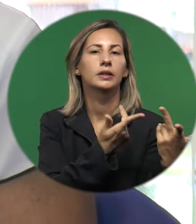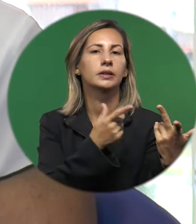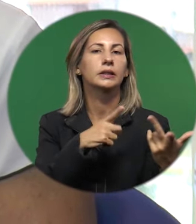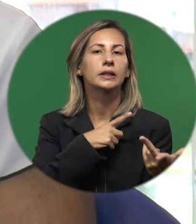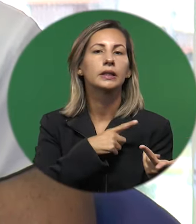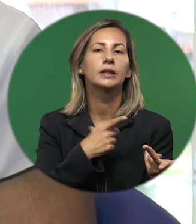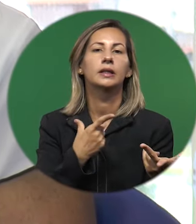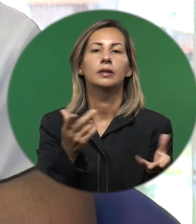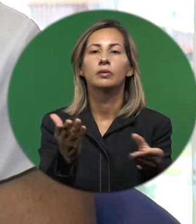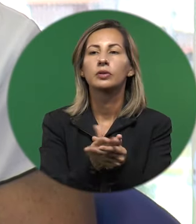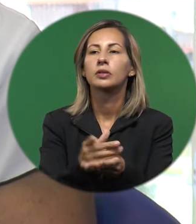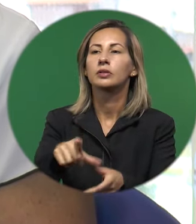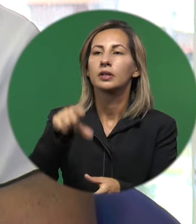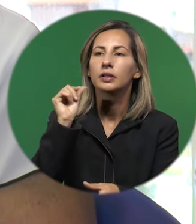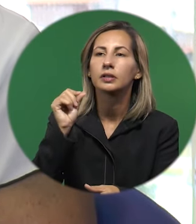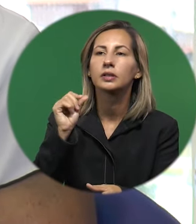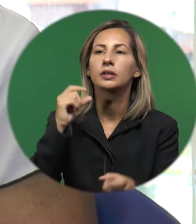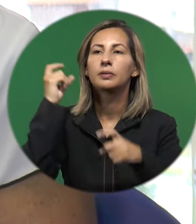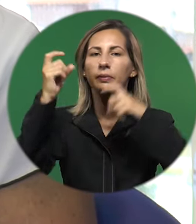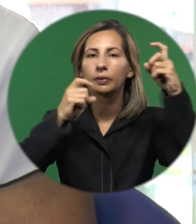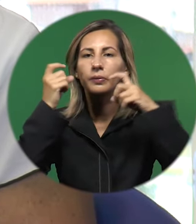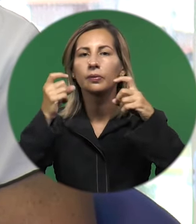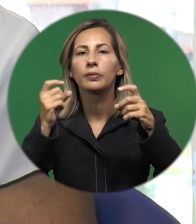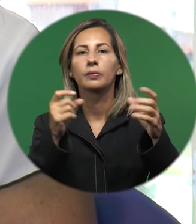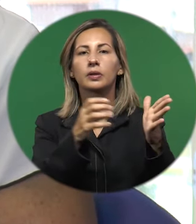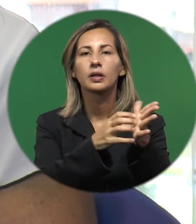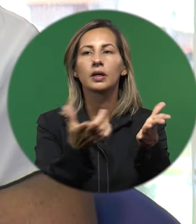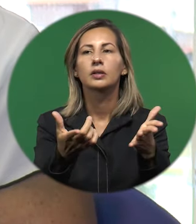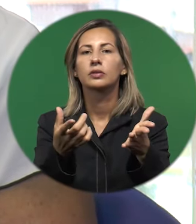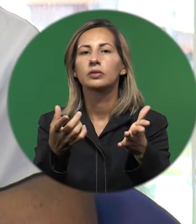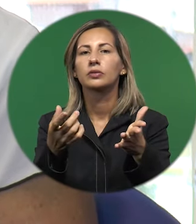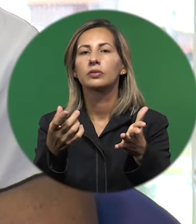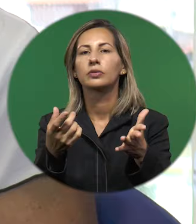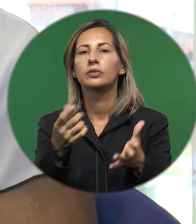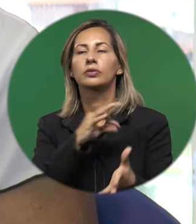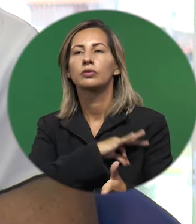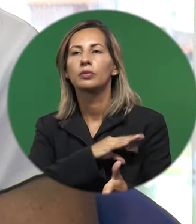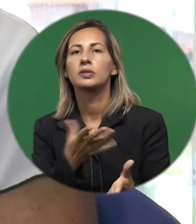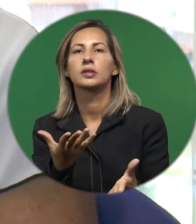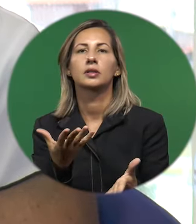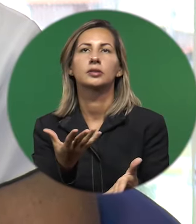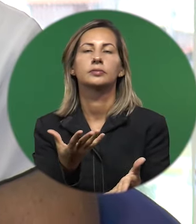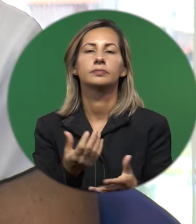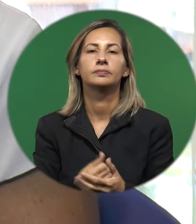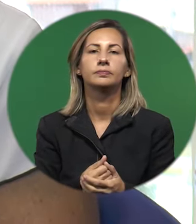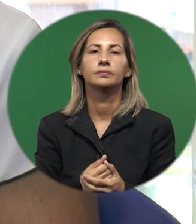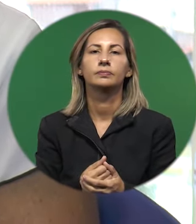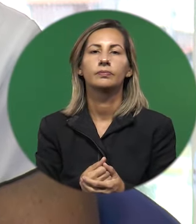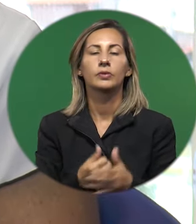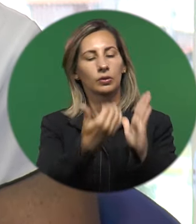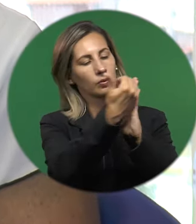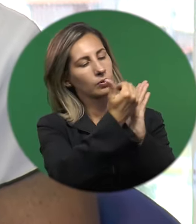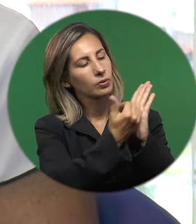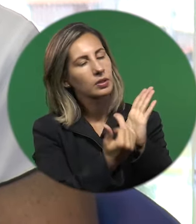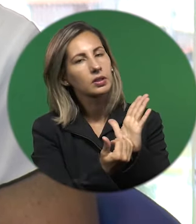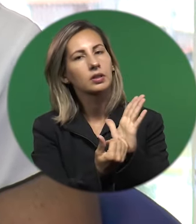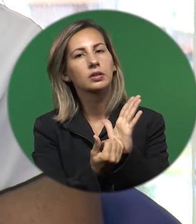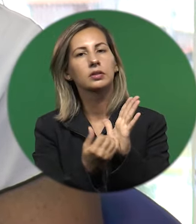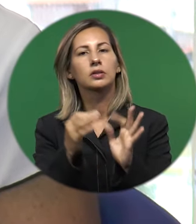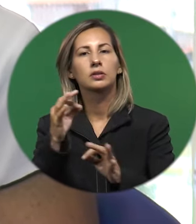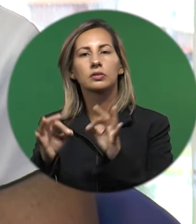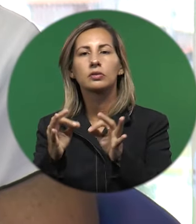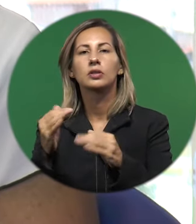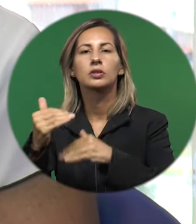competência, nós temos processos seletivos para ocupação de cargos e funções comissionadas, programas de